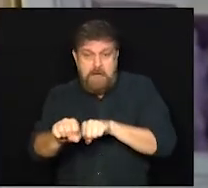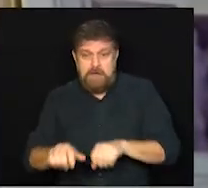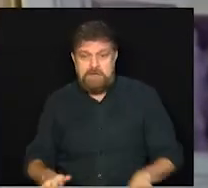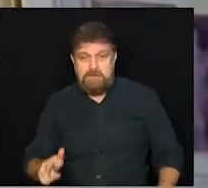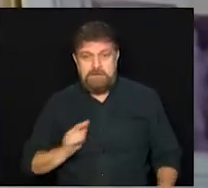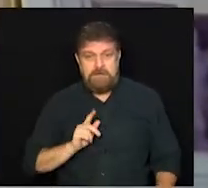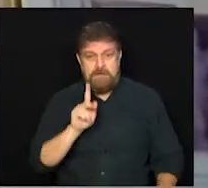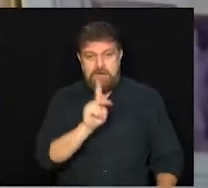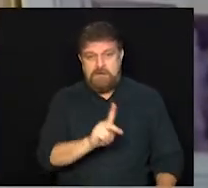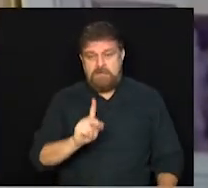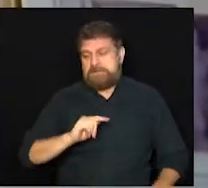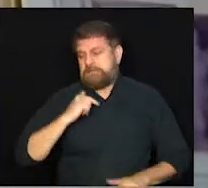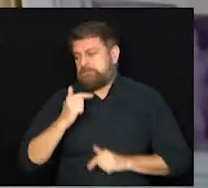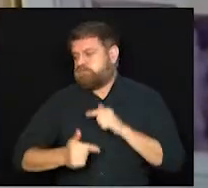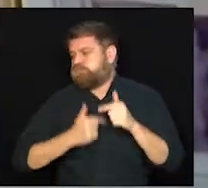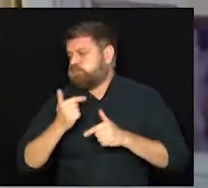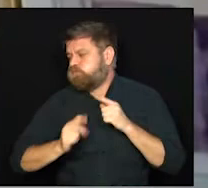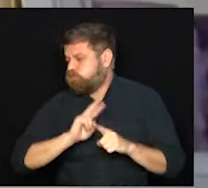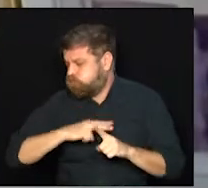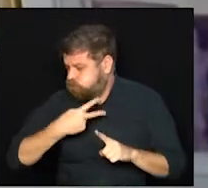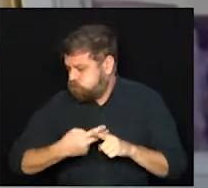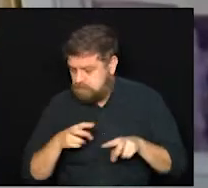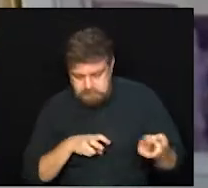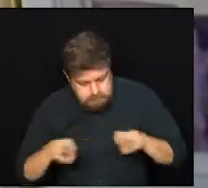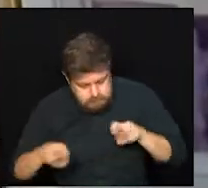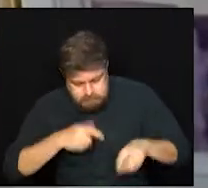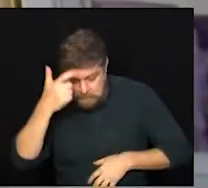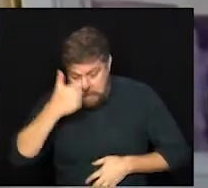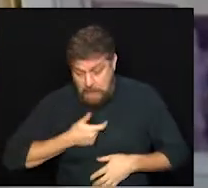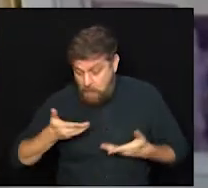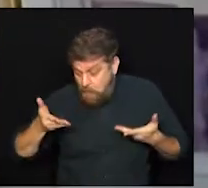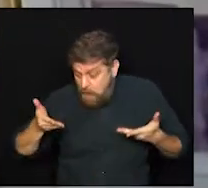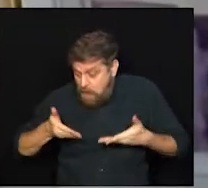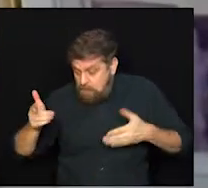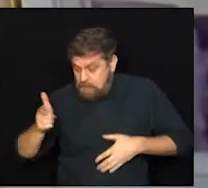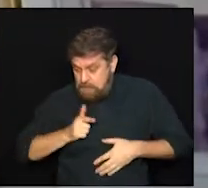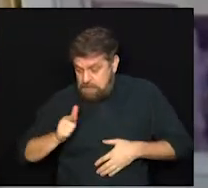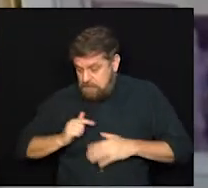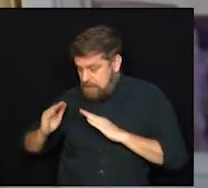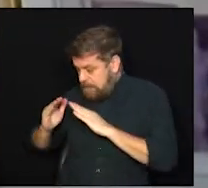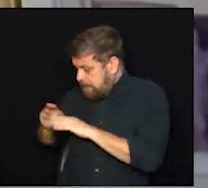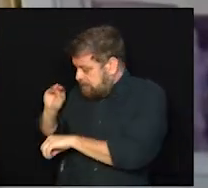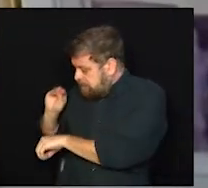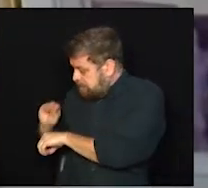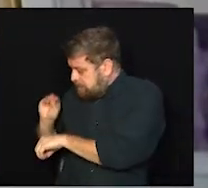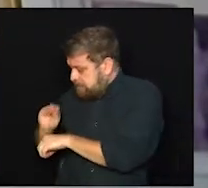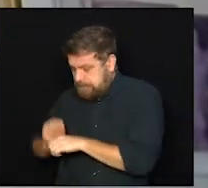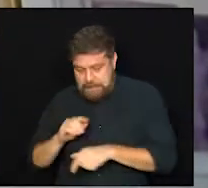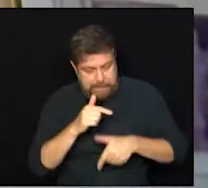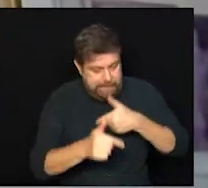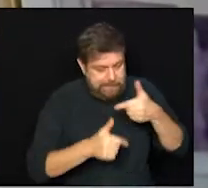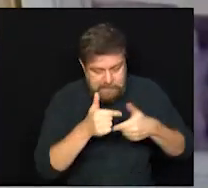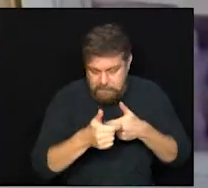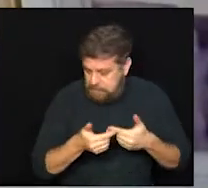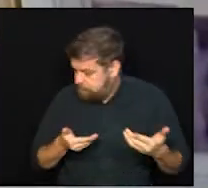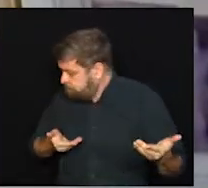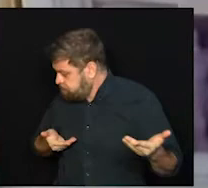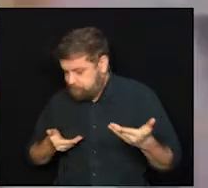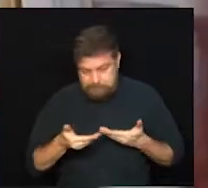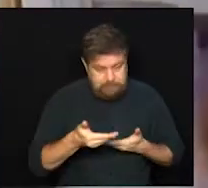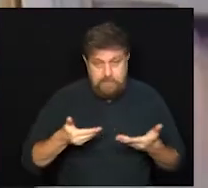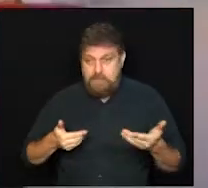professores estão sobrecarregados, porque eles dizem, eu tenho agora que cuidar das duas coisas ao mesmo tempo. Assim como os